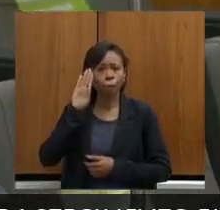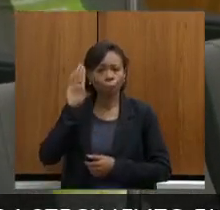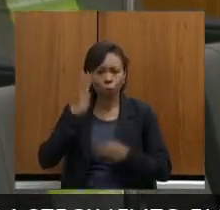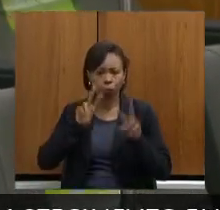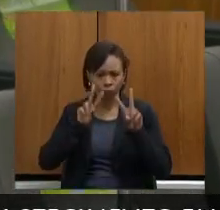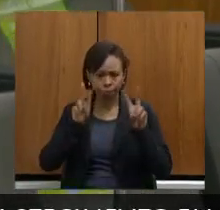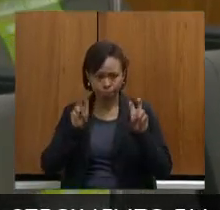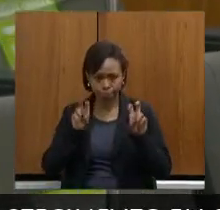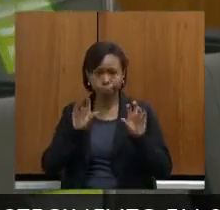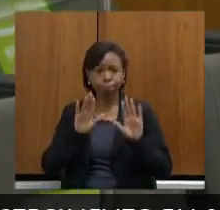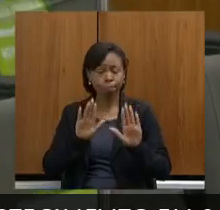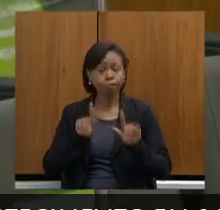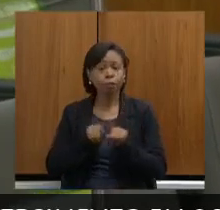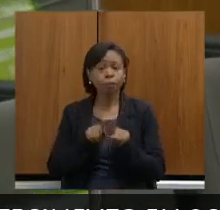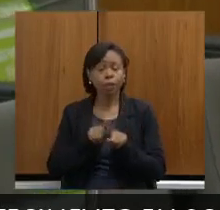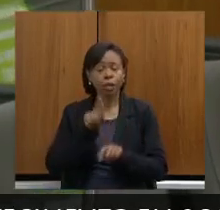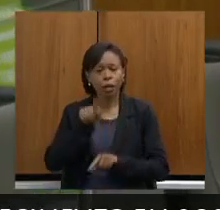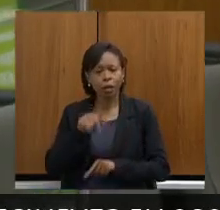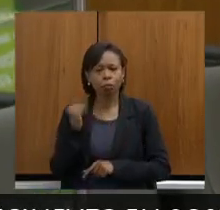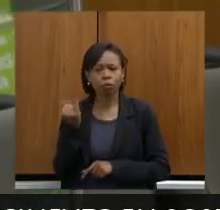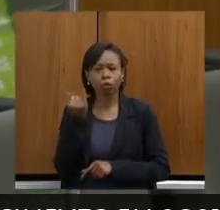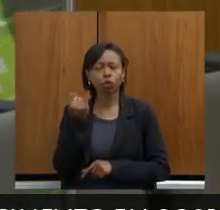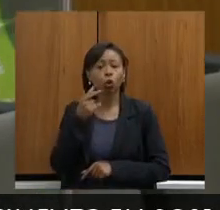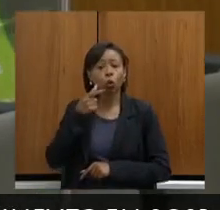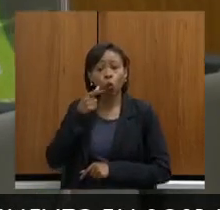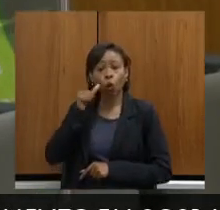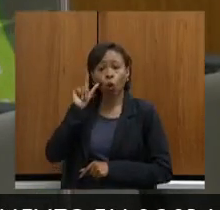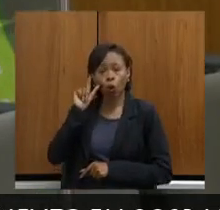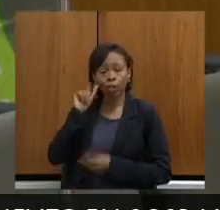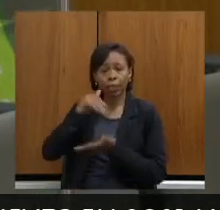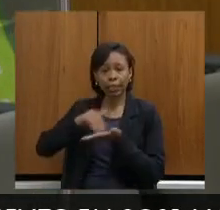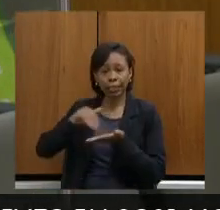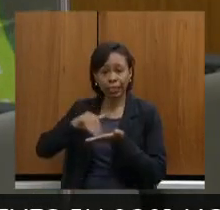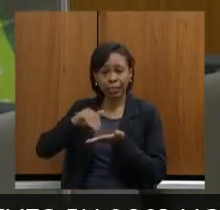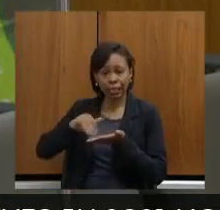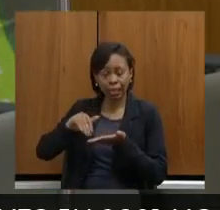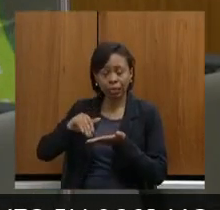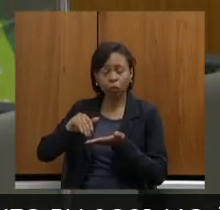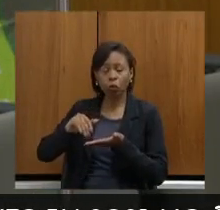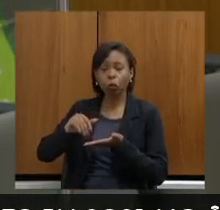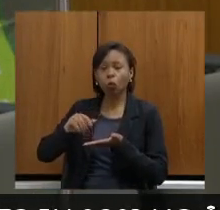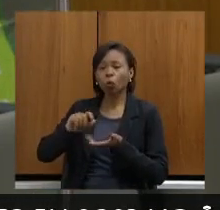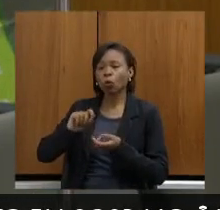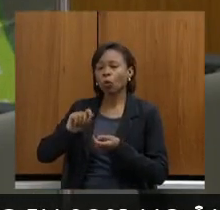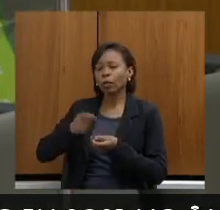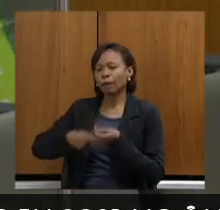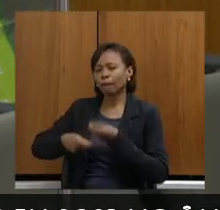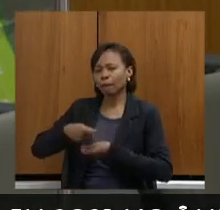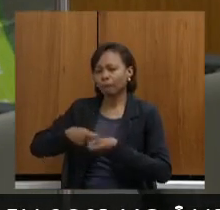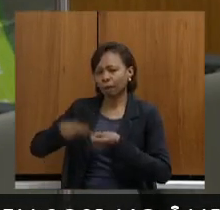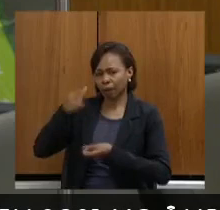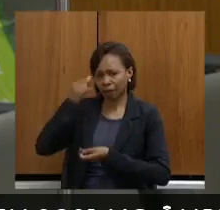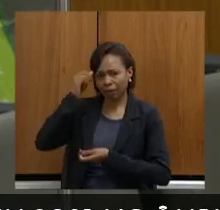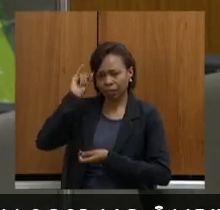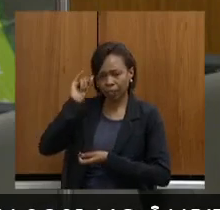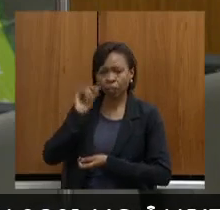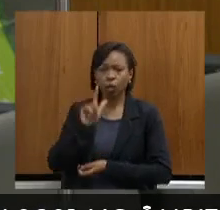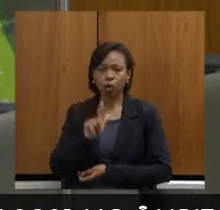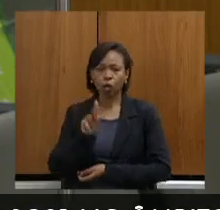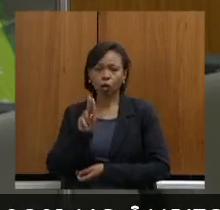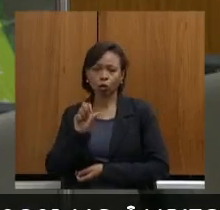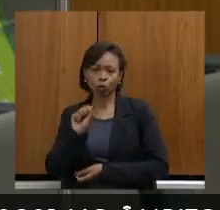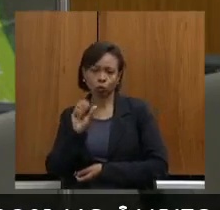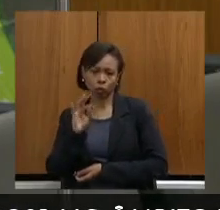mas é importante também o no dia de ontem esteve aqui o secretário da fazenda Gustavo Barbosa e durante a minha